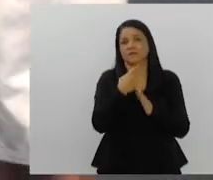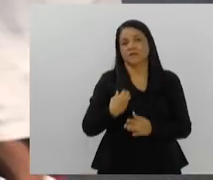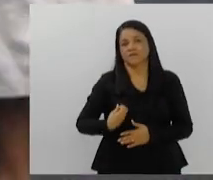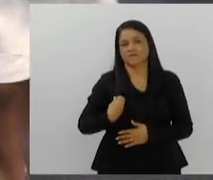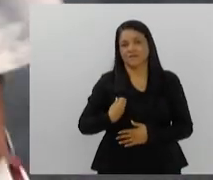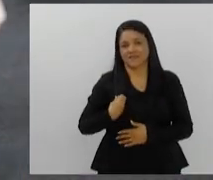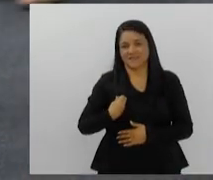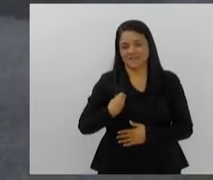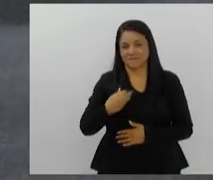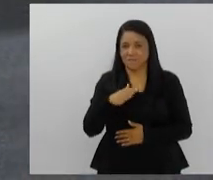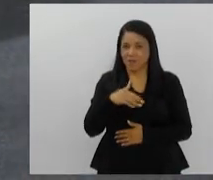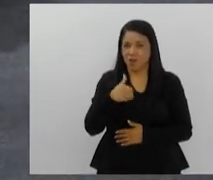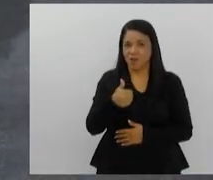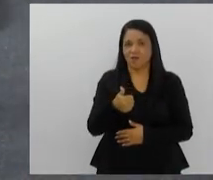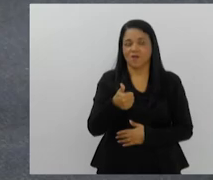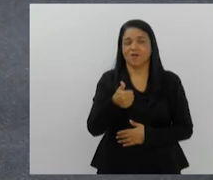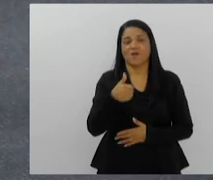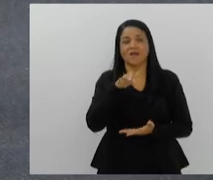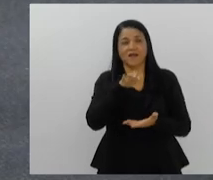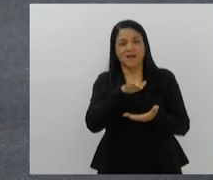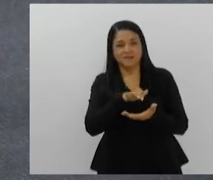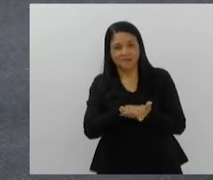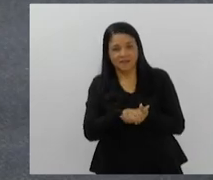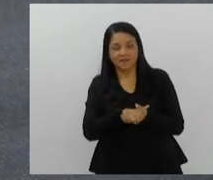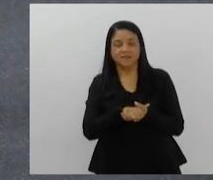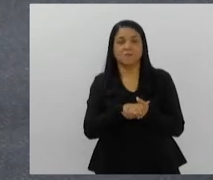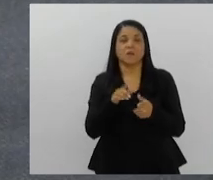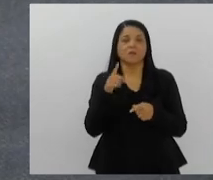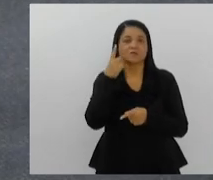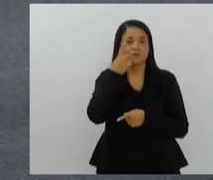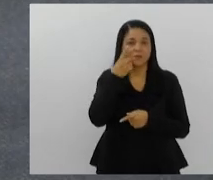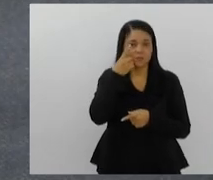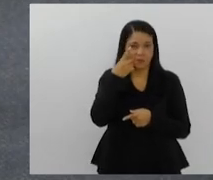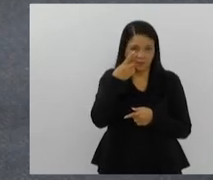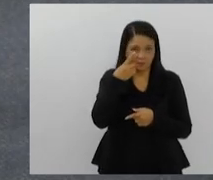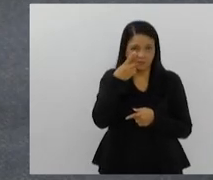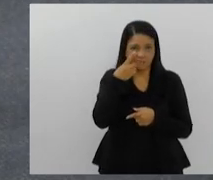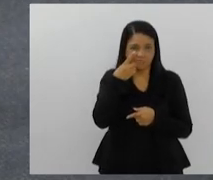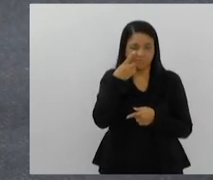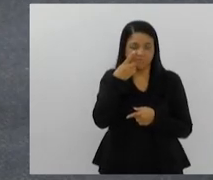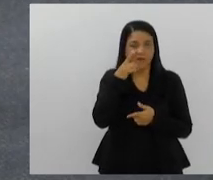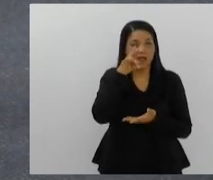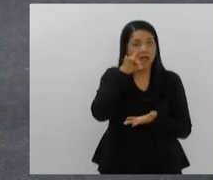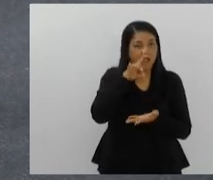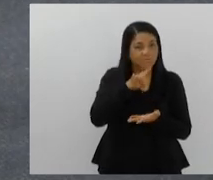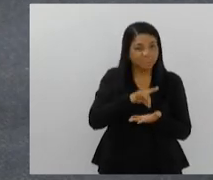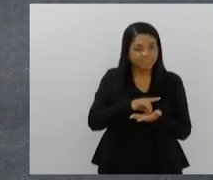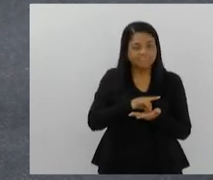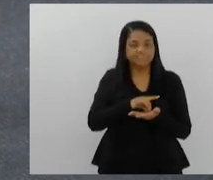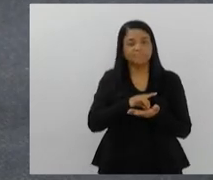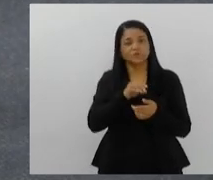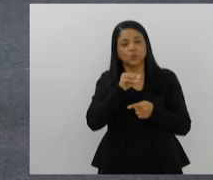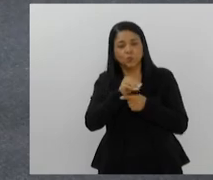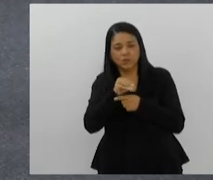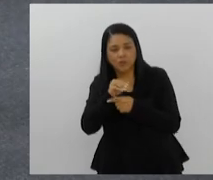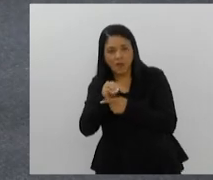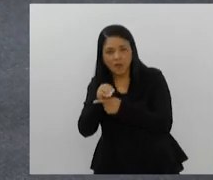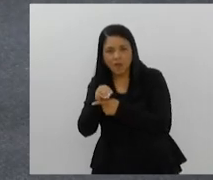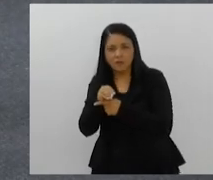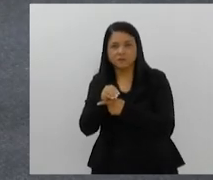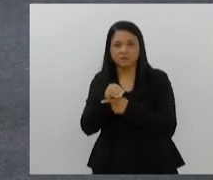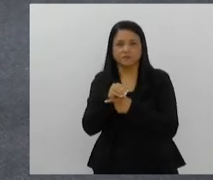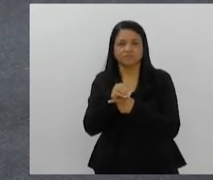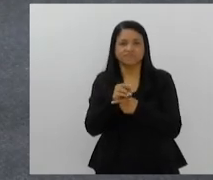de mulheres que sejam casadas com parlamentares. E vai muito no sentido da afirmação do cuidado como